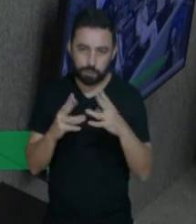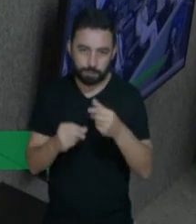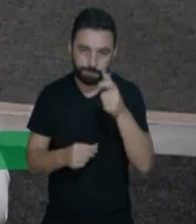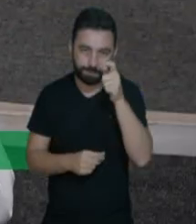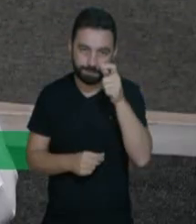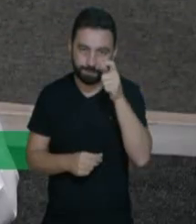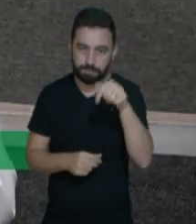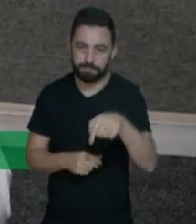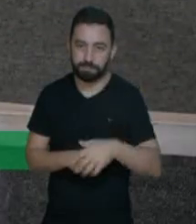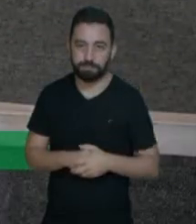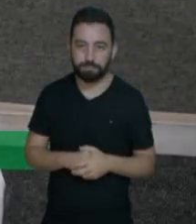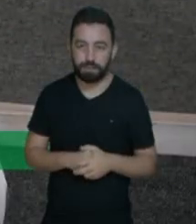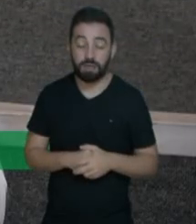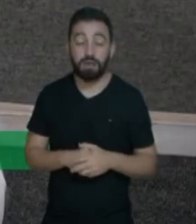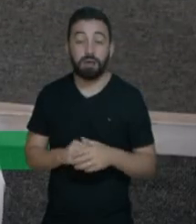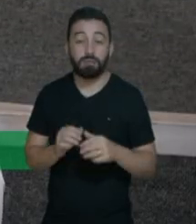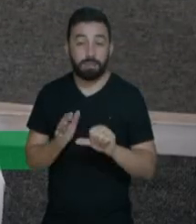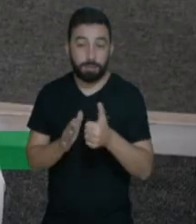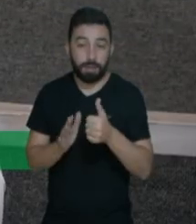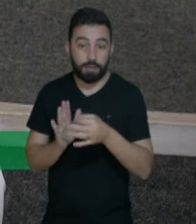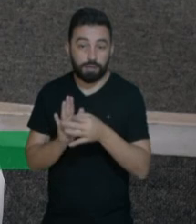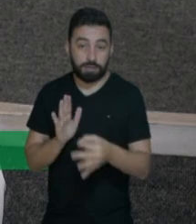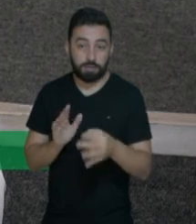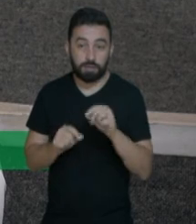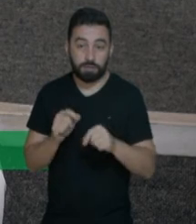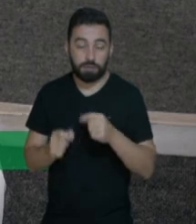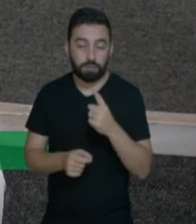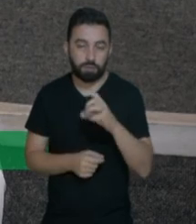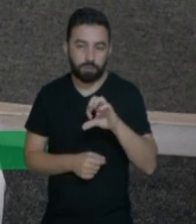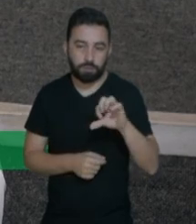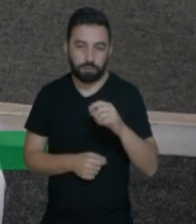acompanham meu primeiro parecer é o projeto de lei